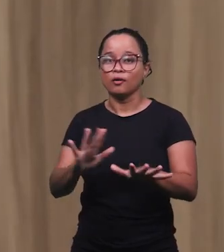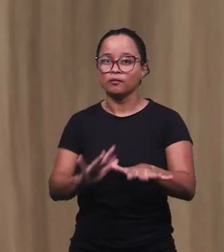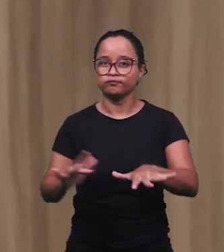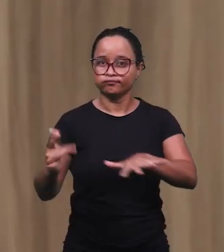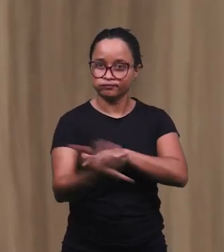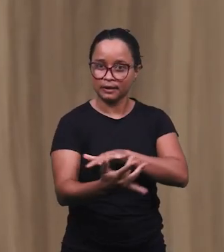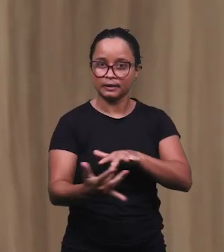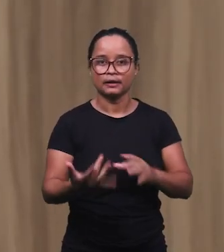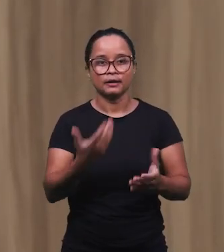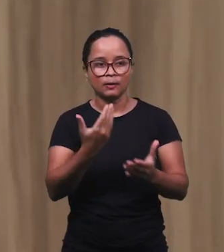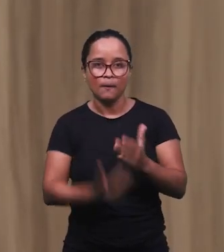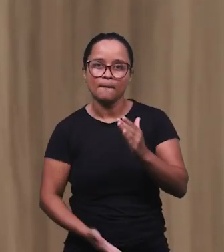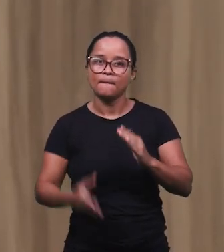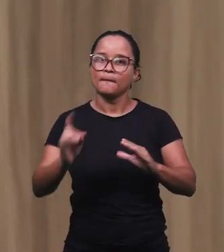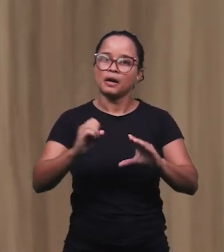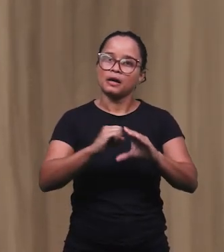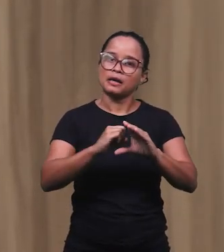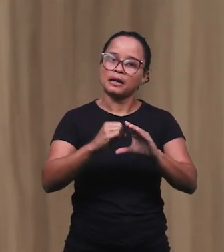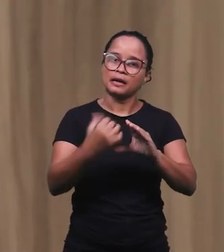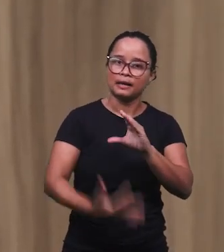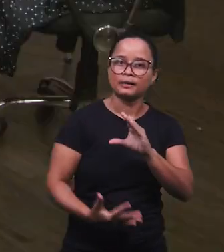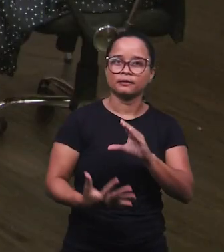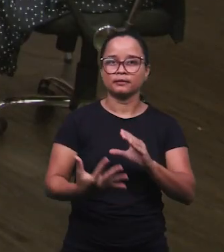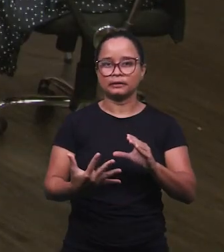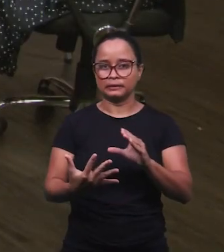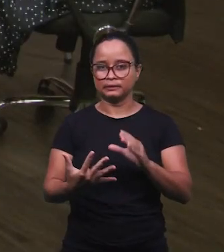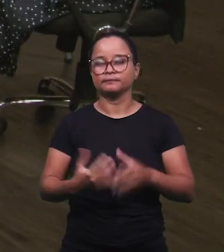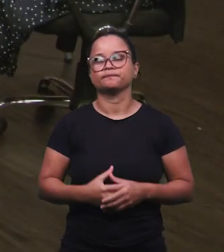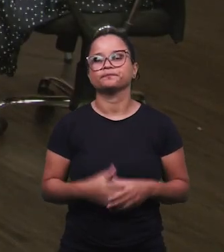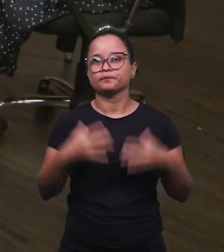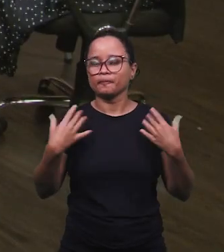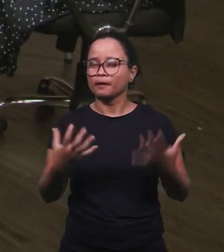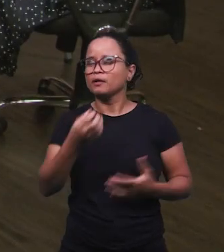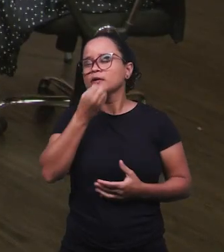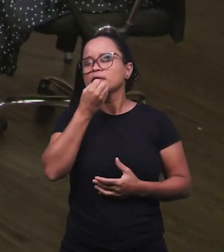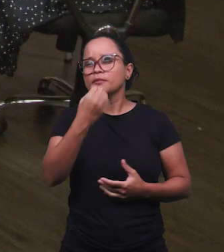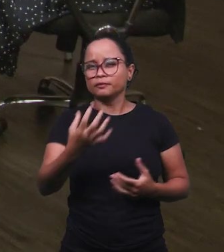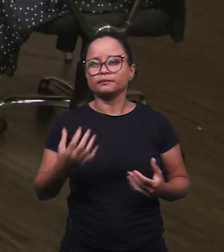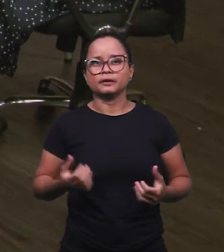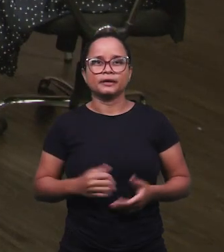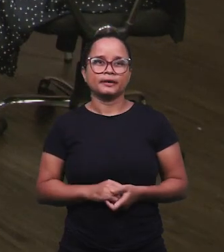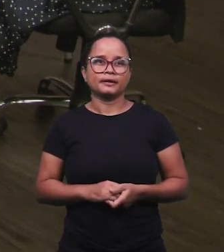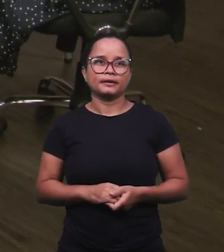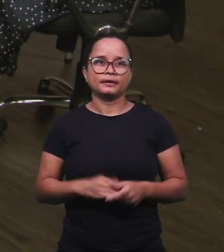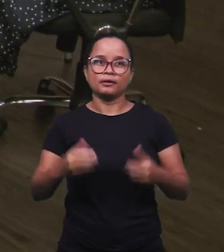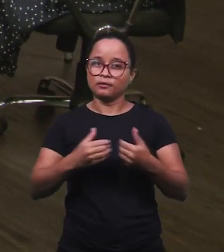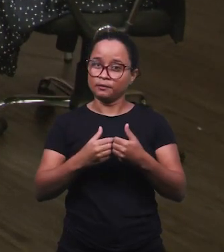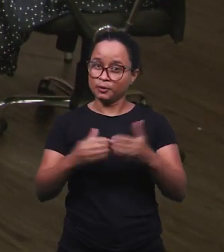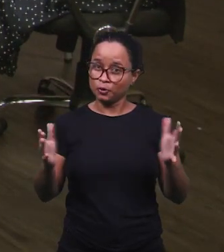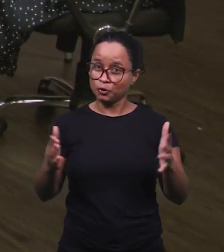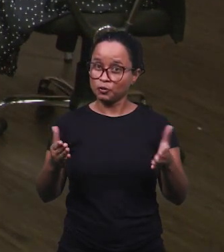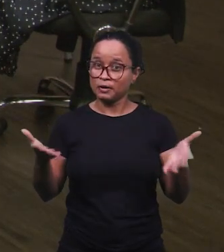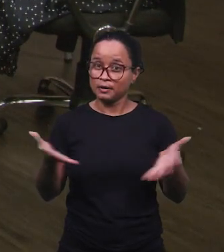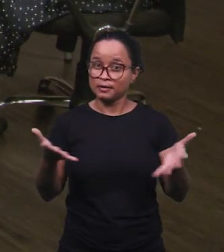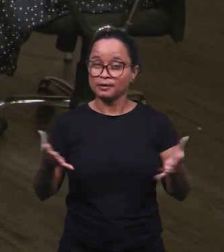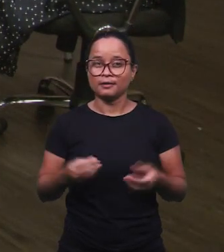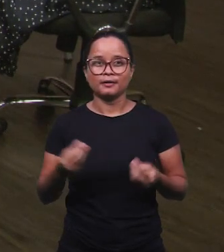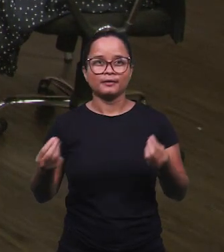perder a sua característica reverente? Muito bom. E isso aqui já me dá, inclusive, abertura para